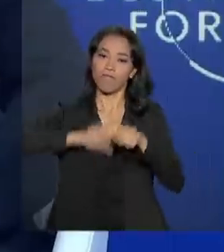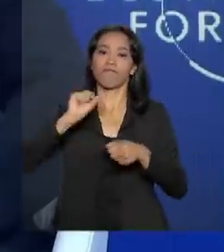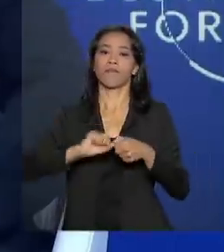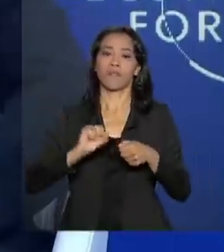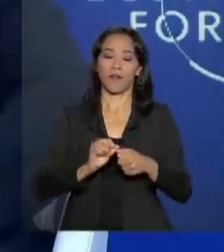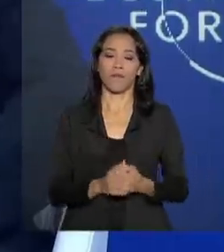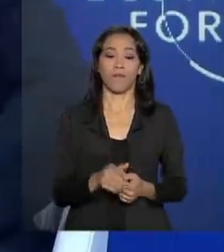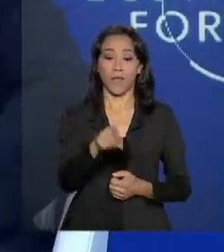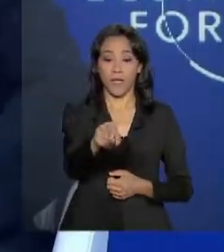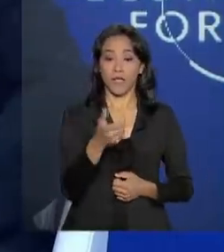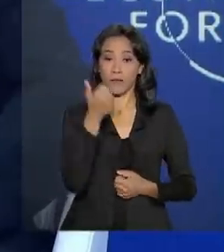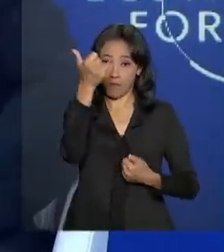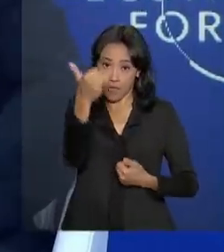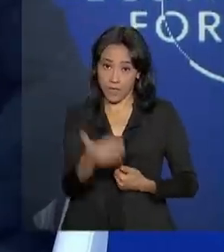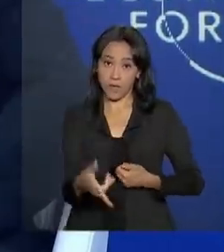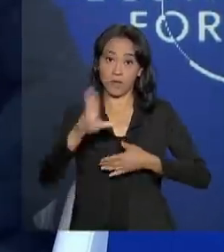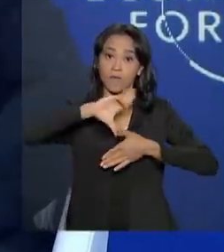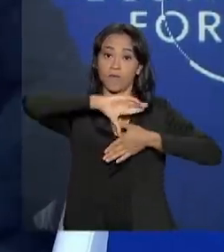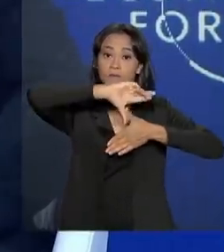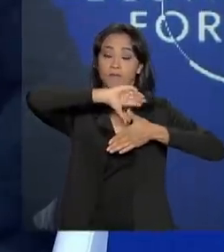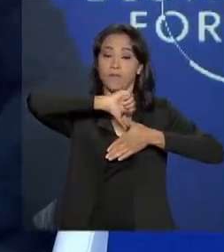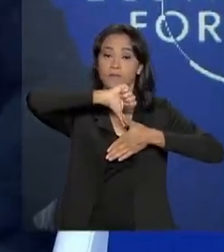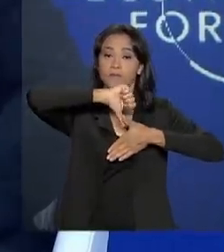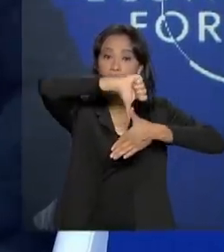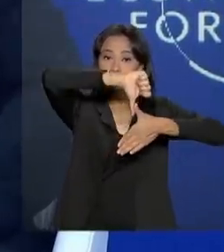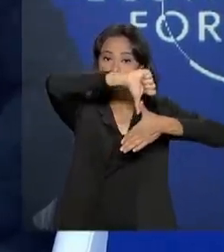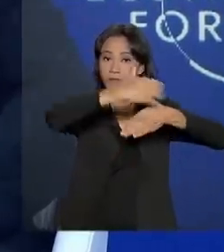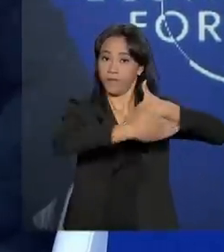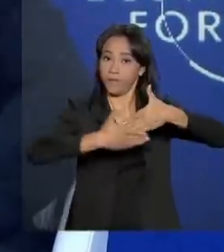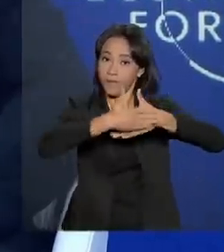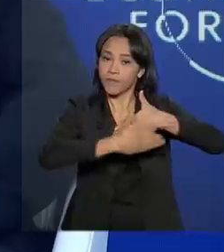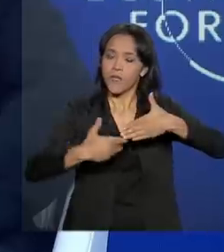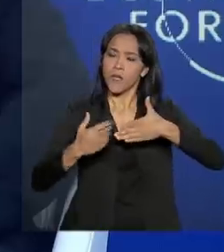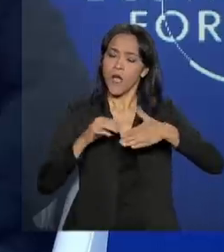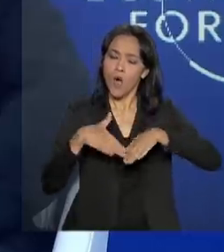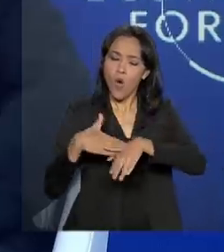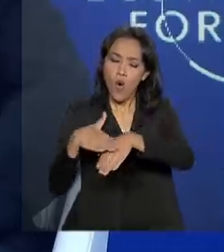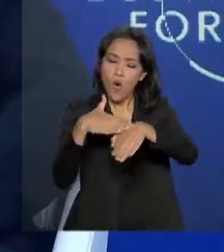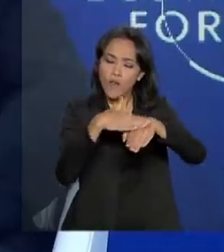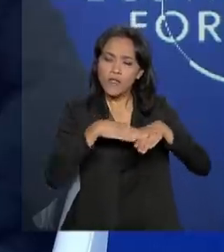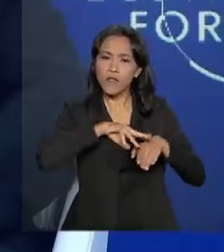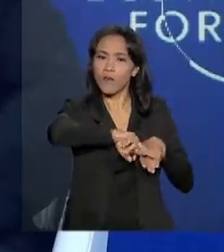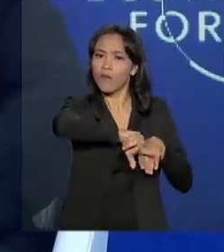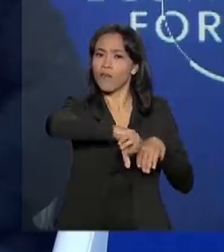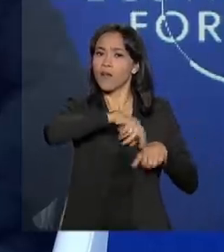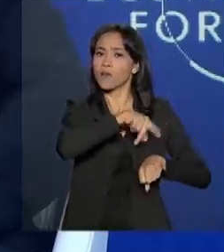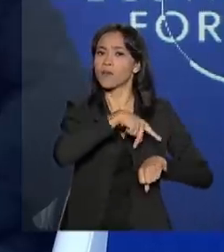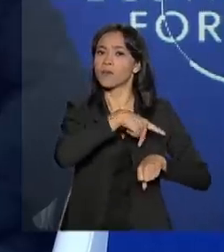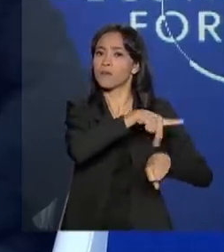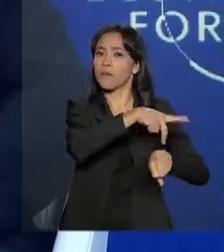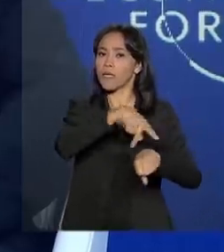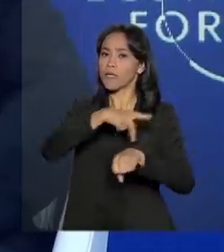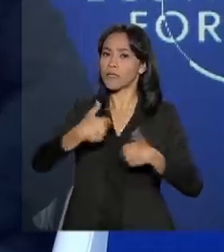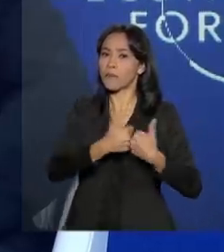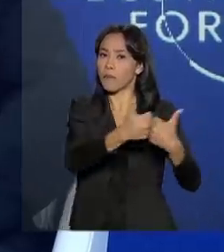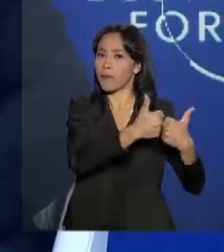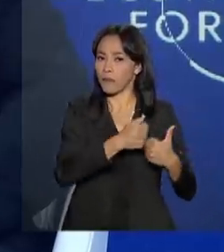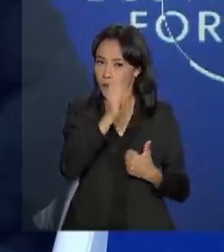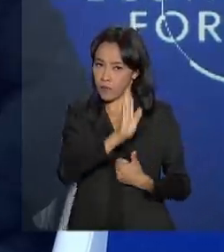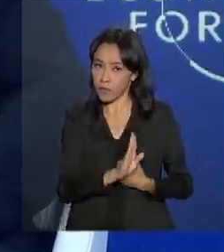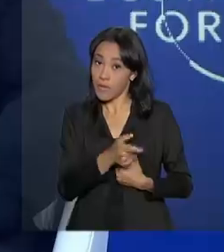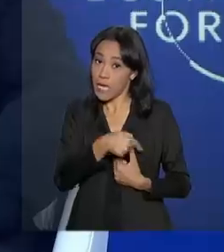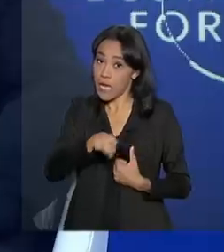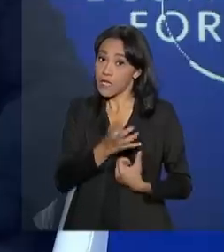Tocante a América do Sul, eu tenho certeza, ao conversar com os líderes regionais, eles querem que o Brasil